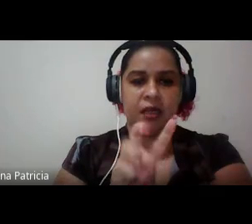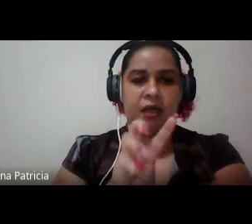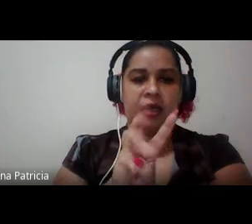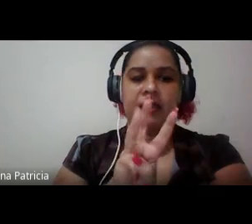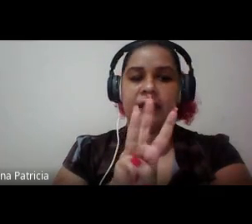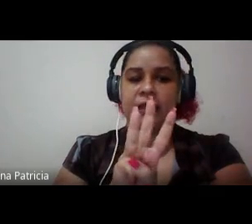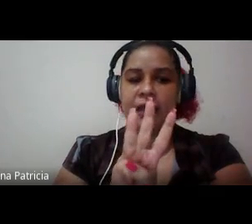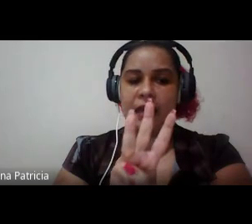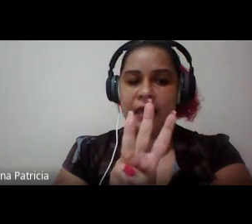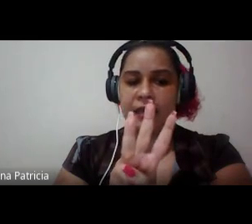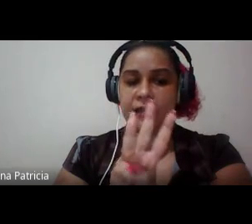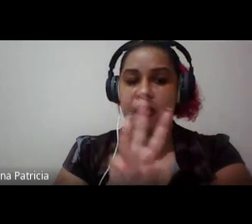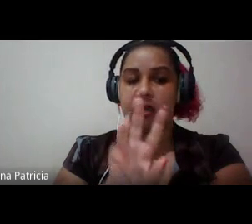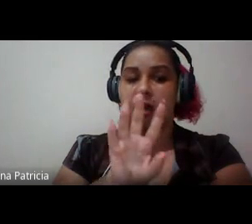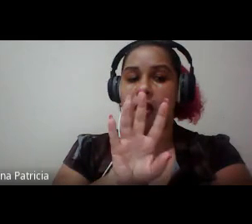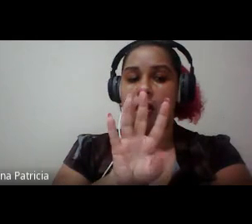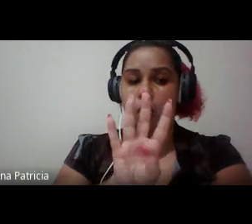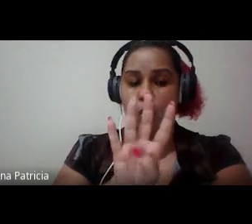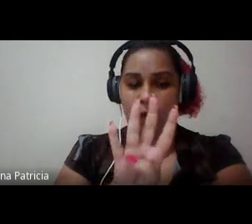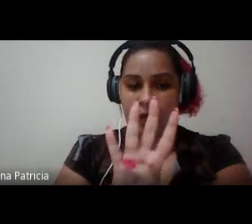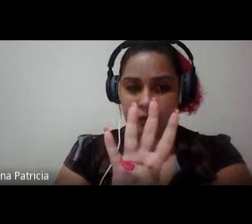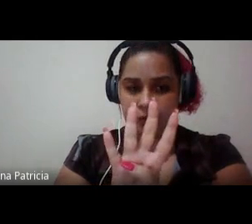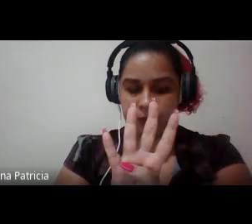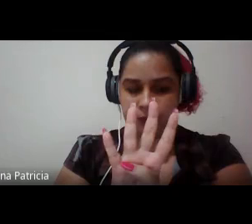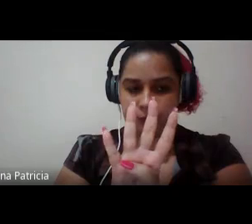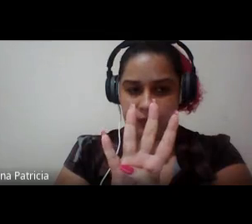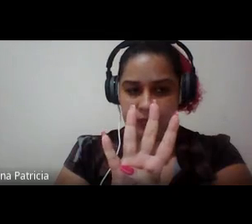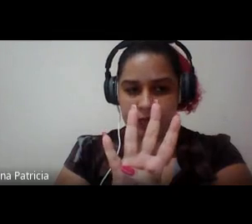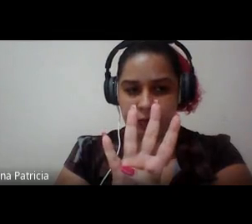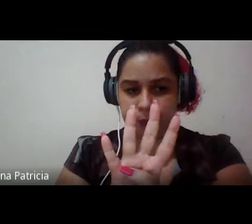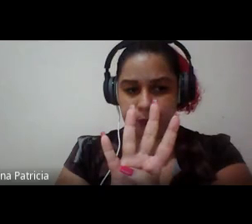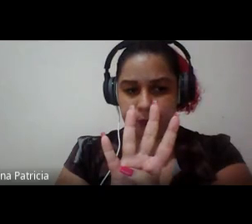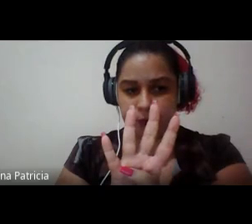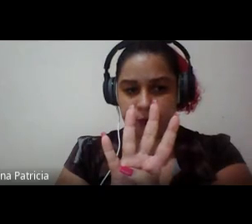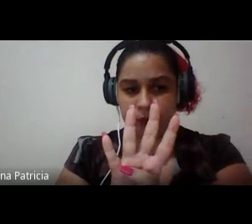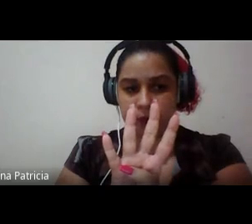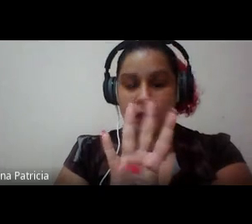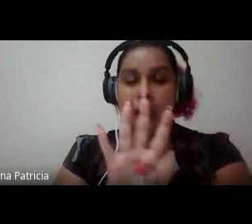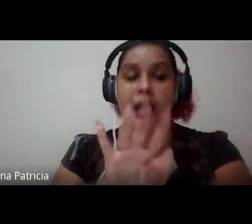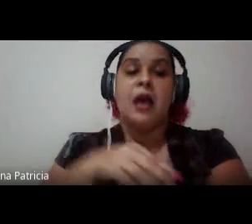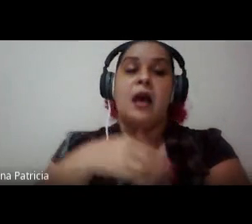2, 3, 4, certo?